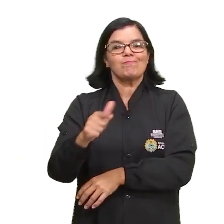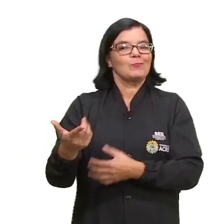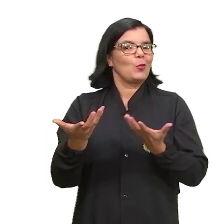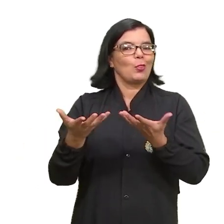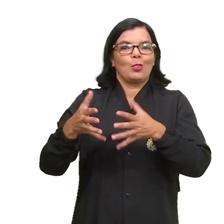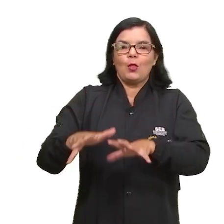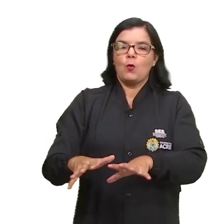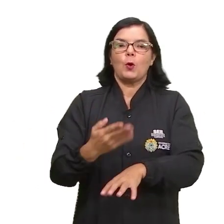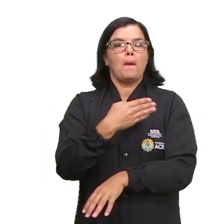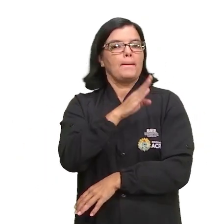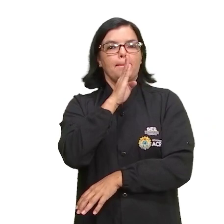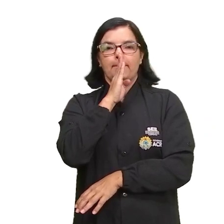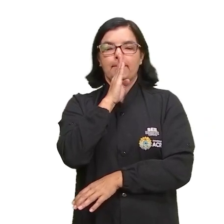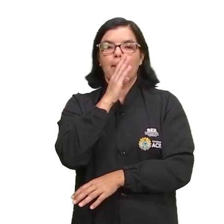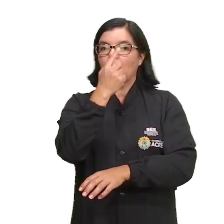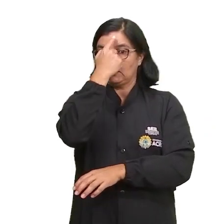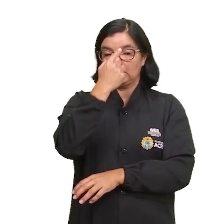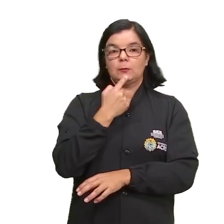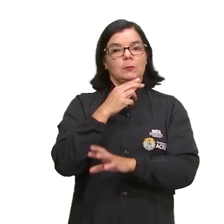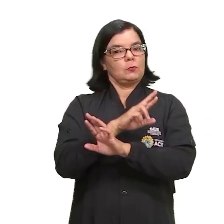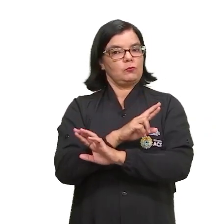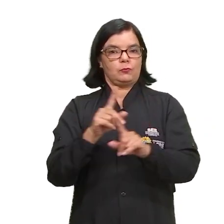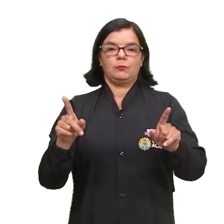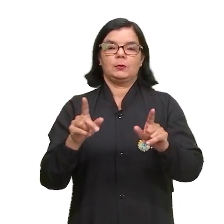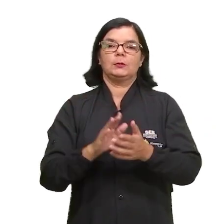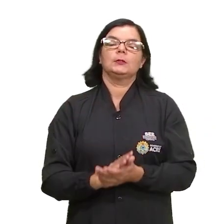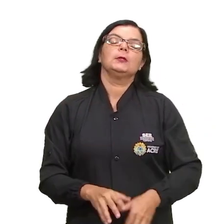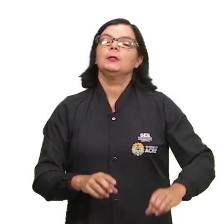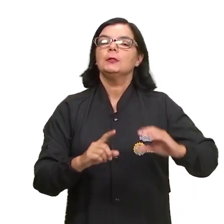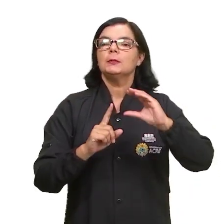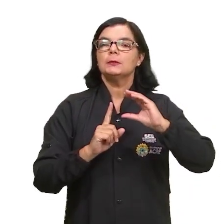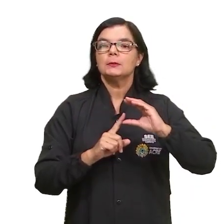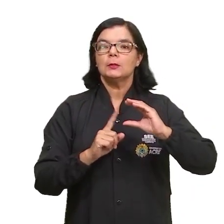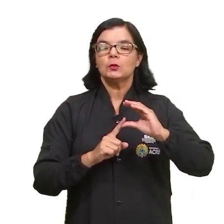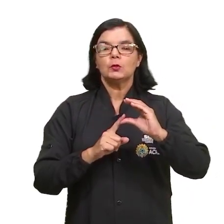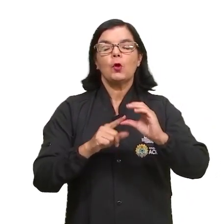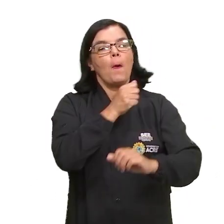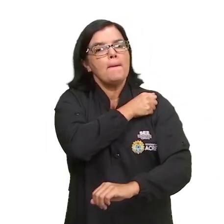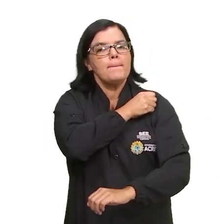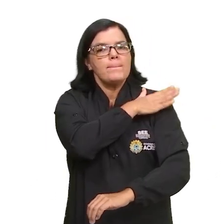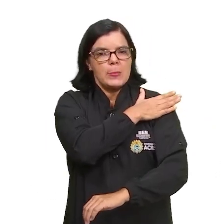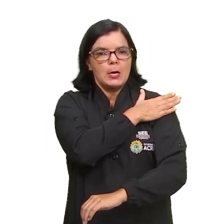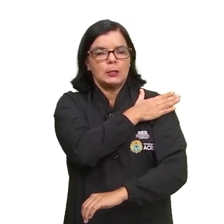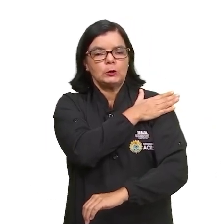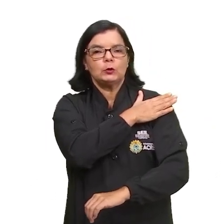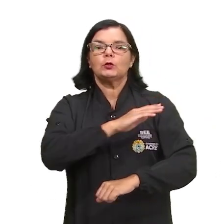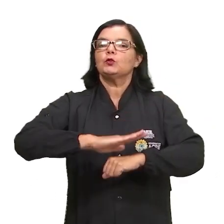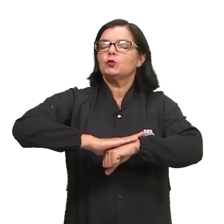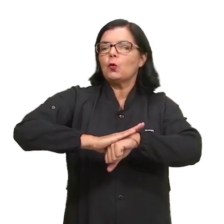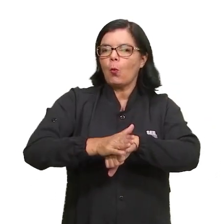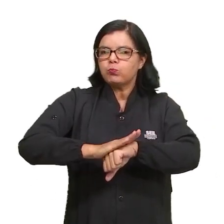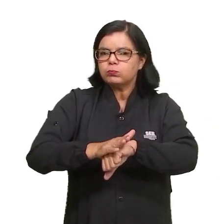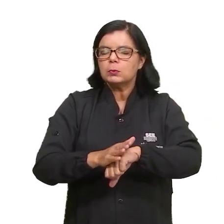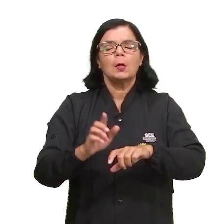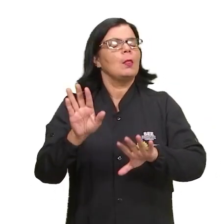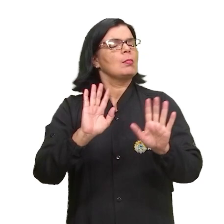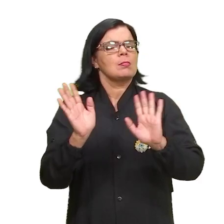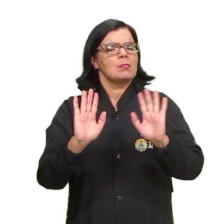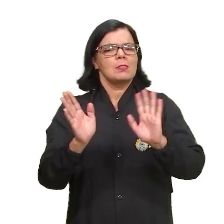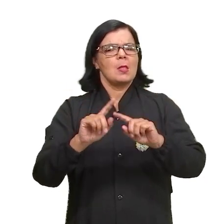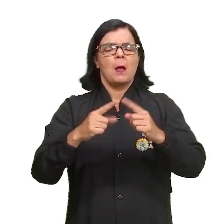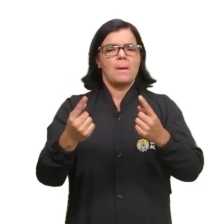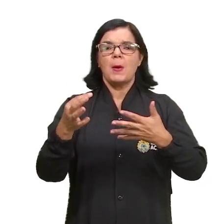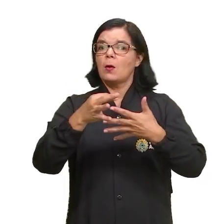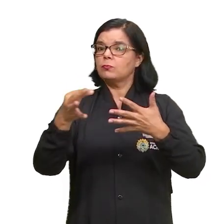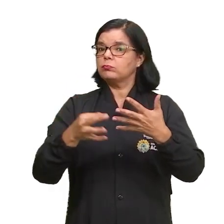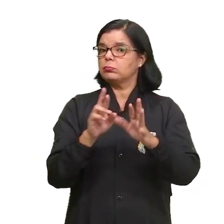querendo censurar essas imagens, pelo contrário. Letra C, preconceitos de ordem racial? Não, até porque você vê elementos